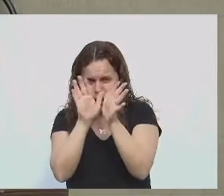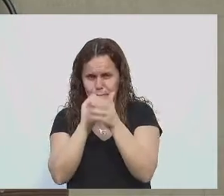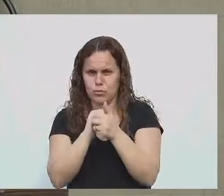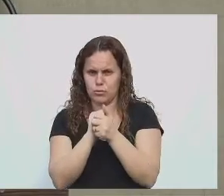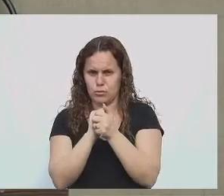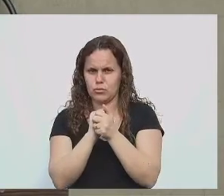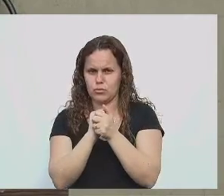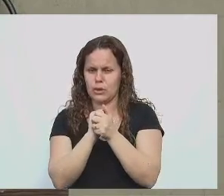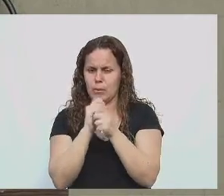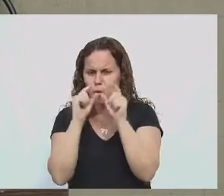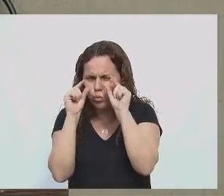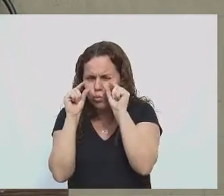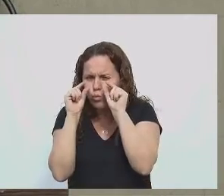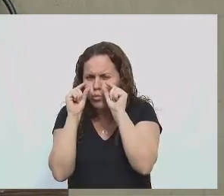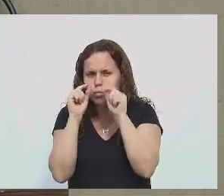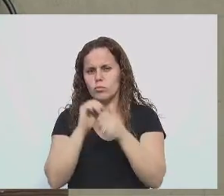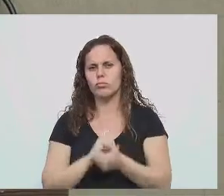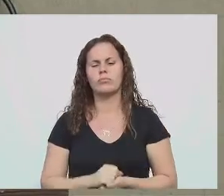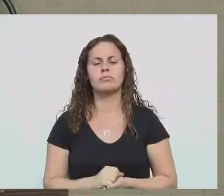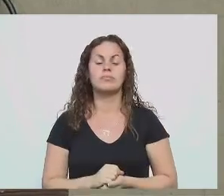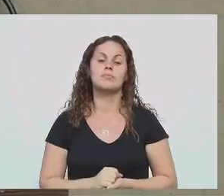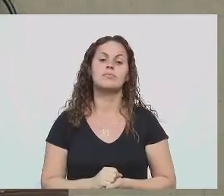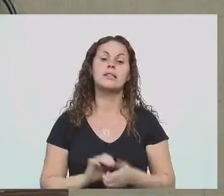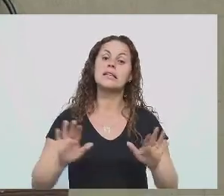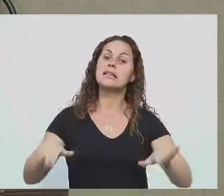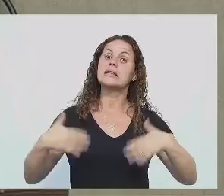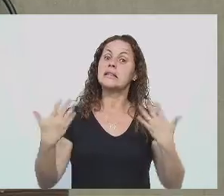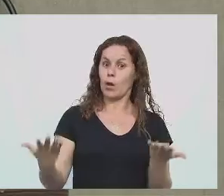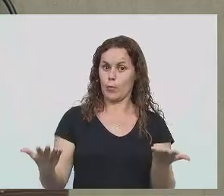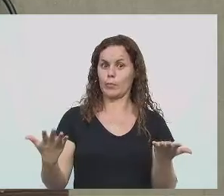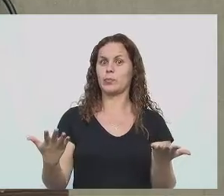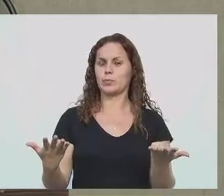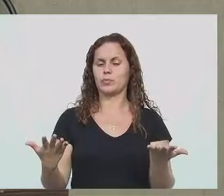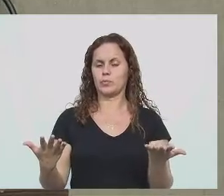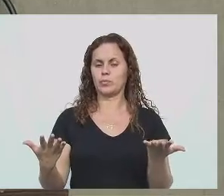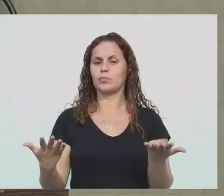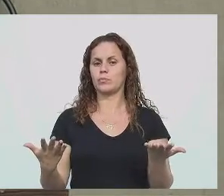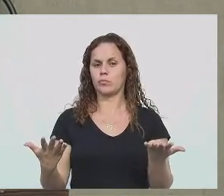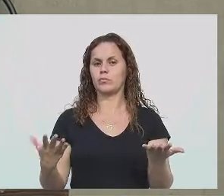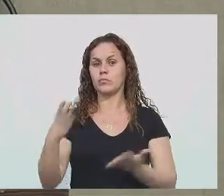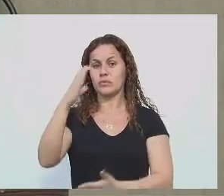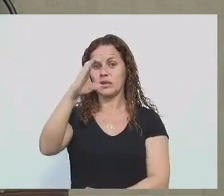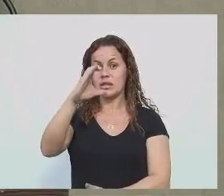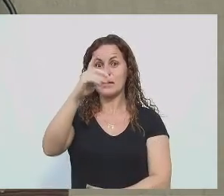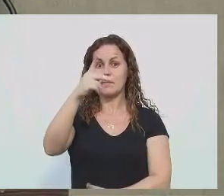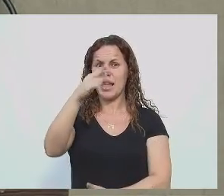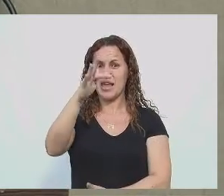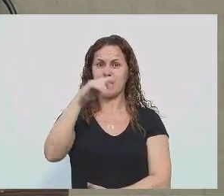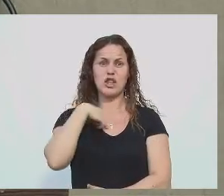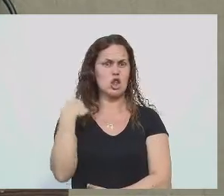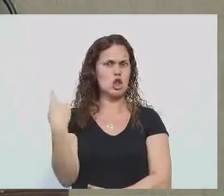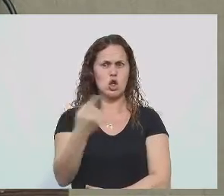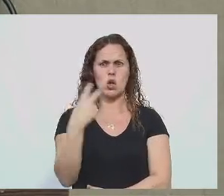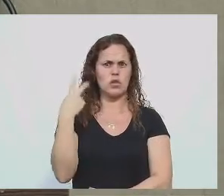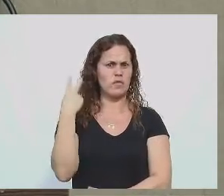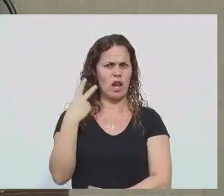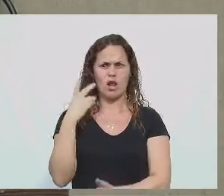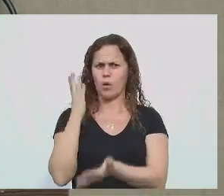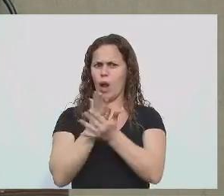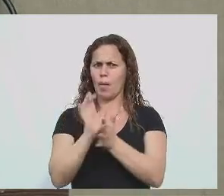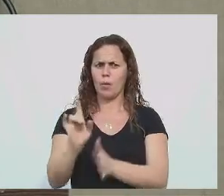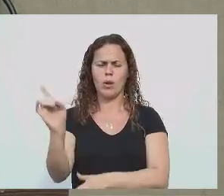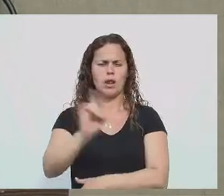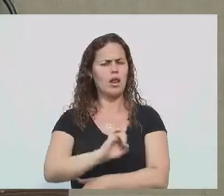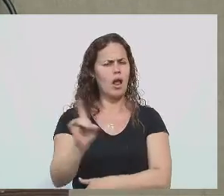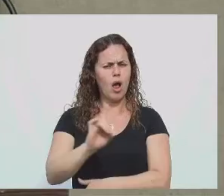fecho. Então, é o seguinte. Então, não acabamos com o CPF, não. Eu não vou chamar nem de ignorante, não, porque é